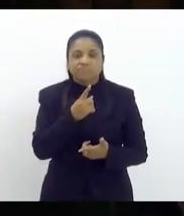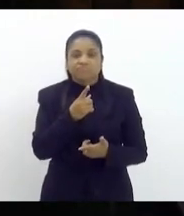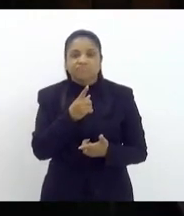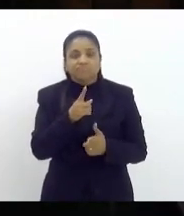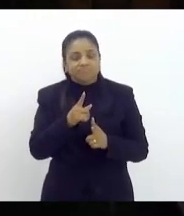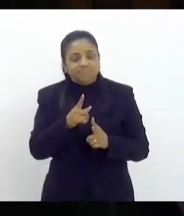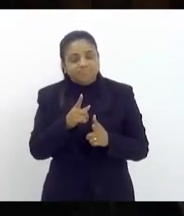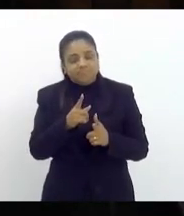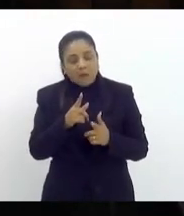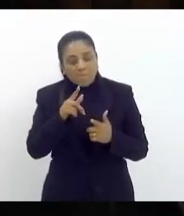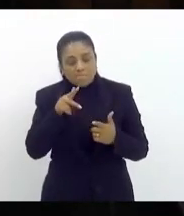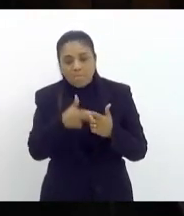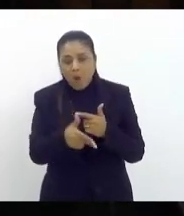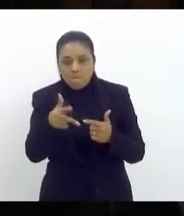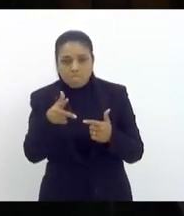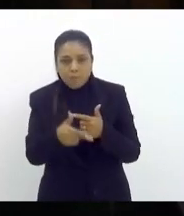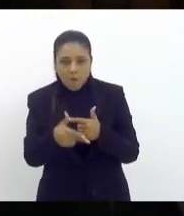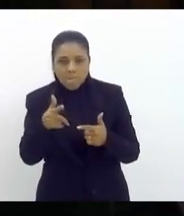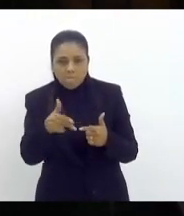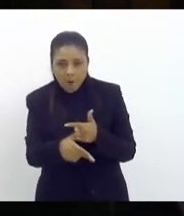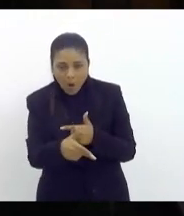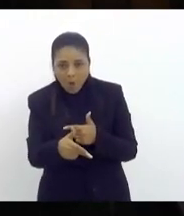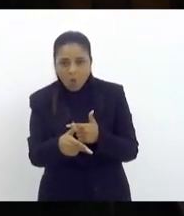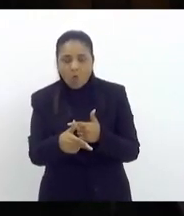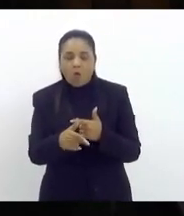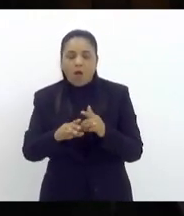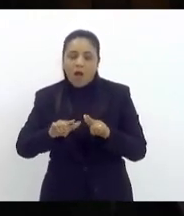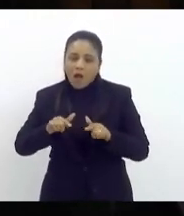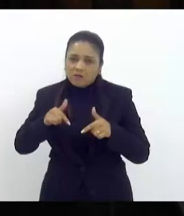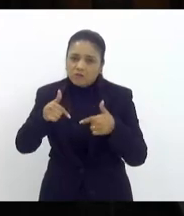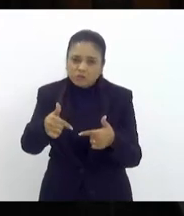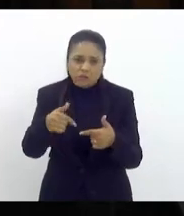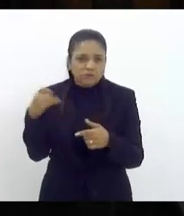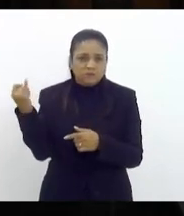que seriam muito importantes para a população do estado do Rio de Janeiro